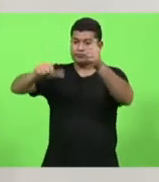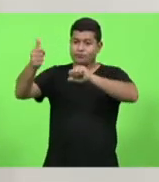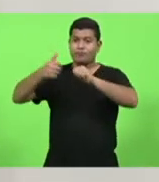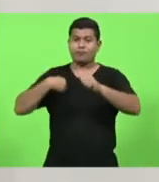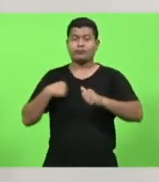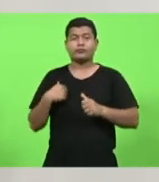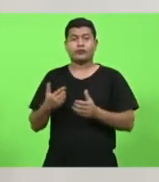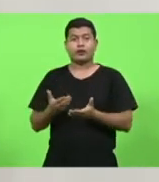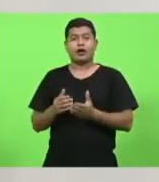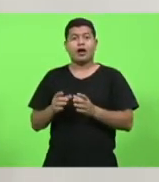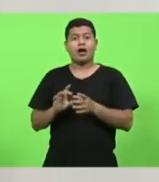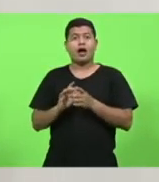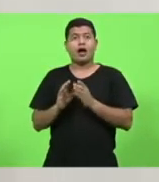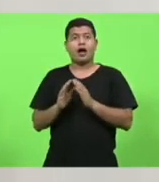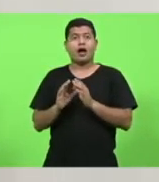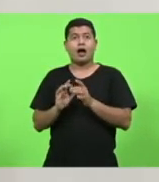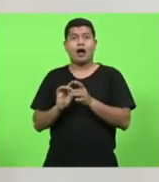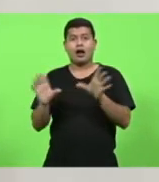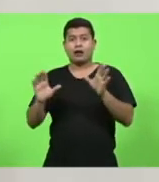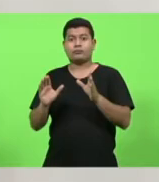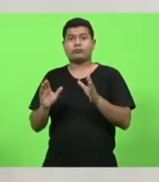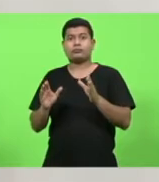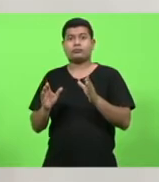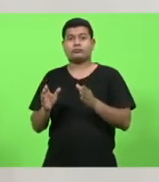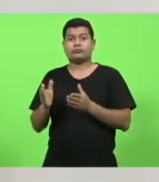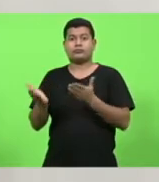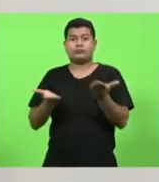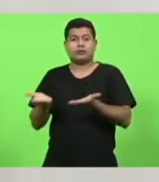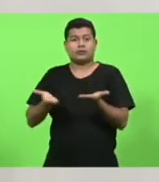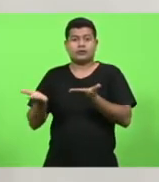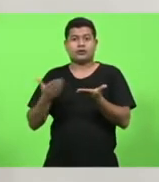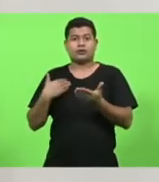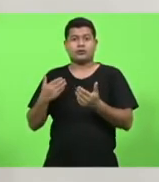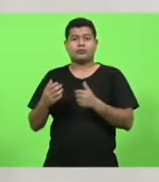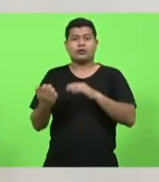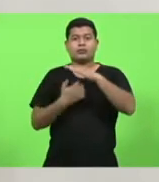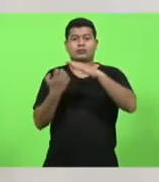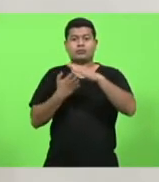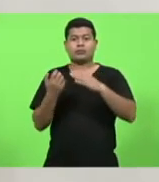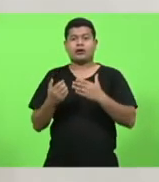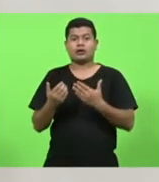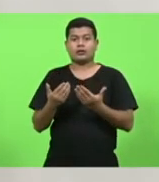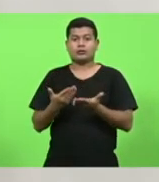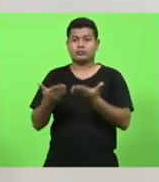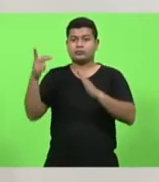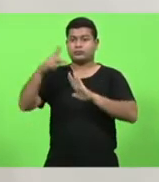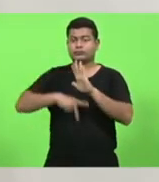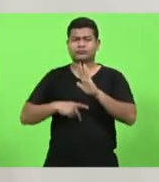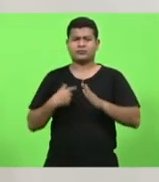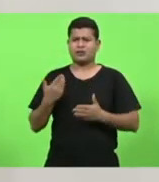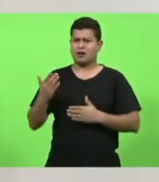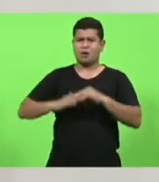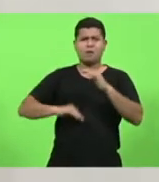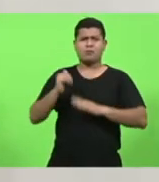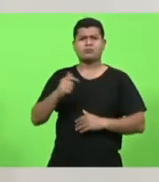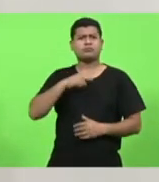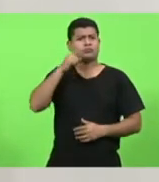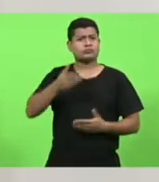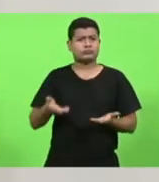uma licitação para que uma empresa faça o projeto. Não tem capacidade de fazer um projeto. Eu